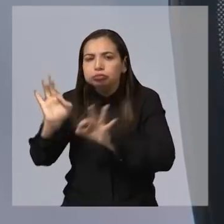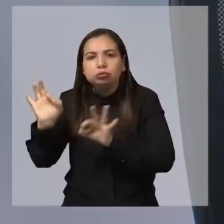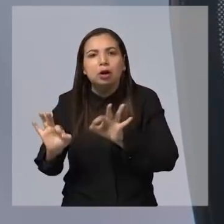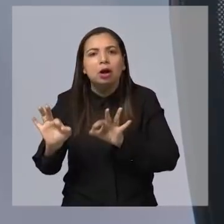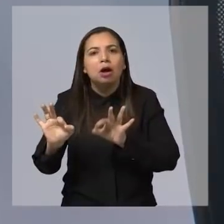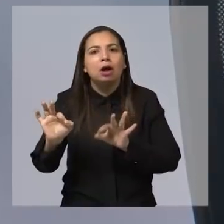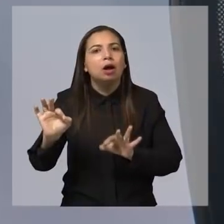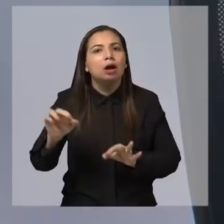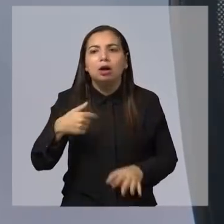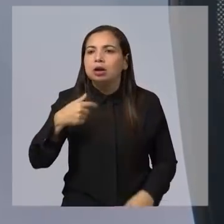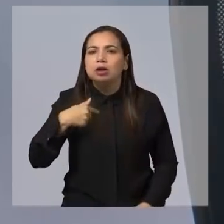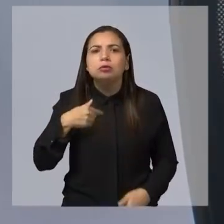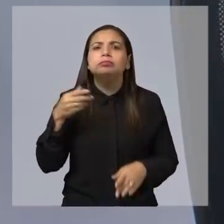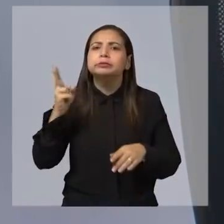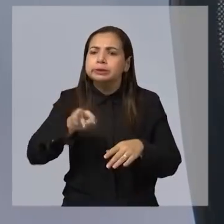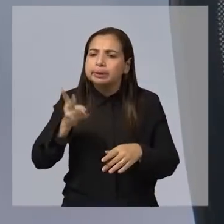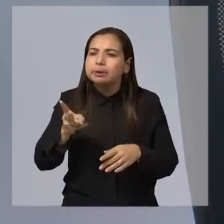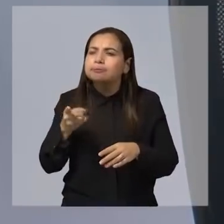sem